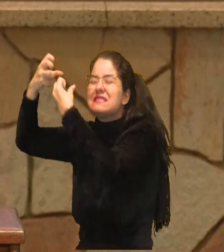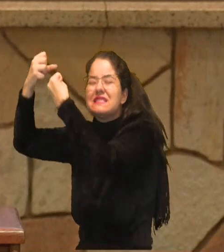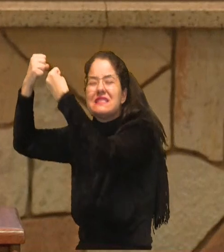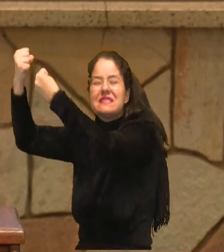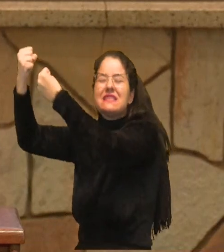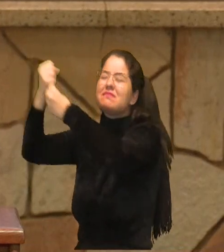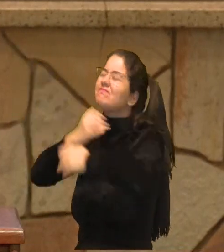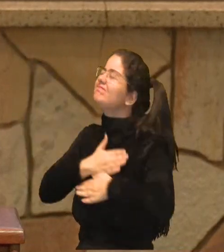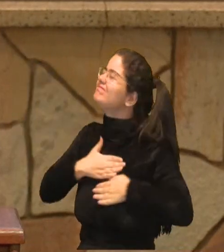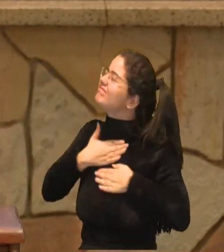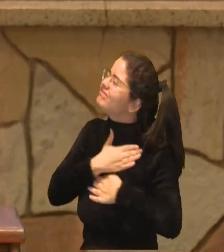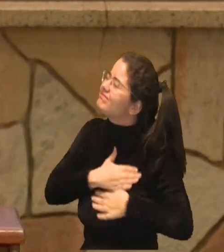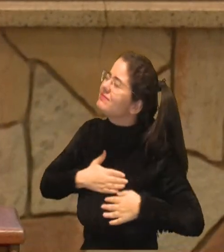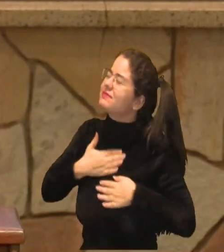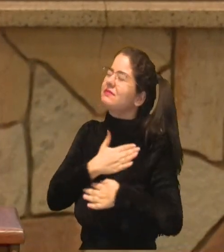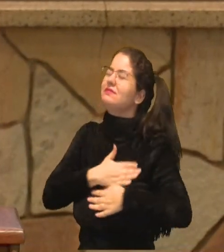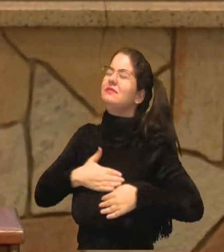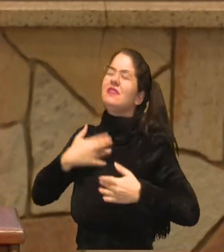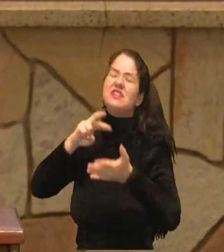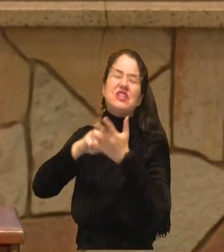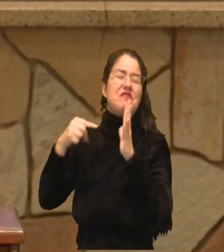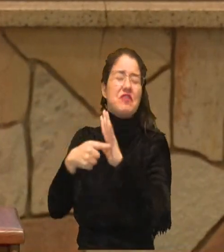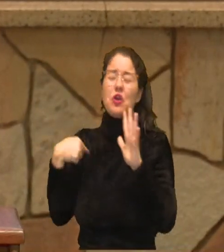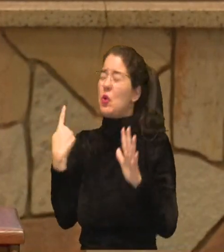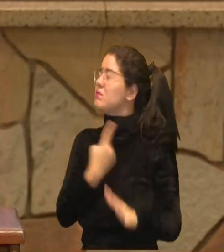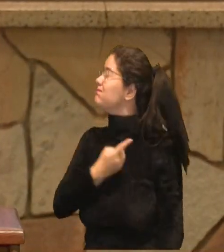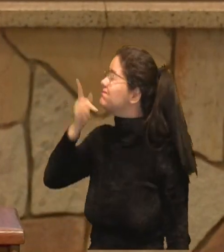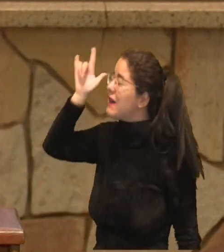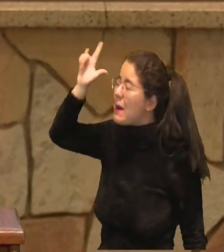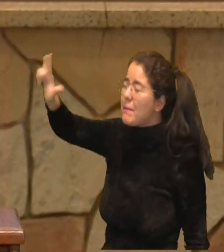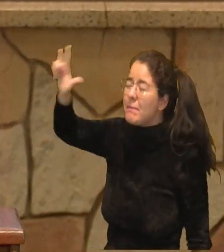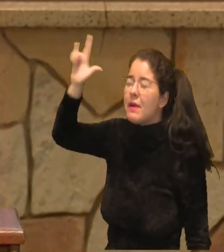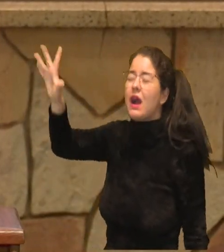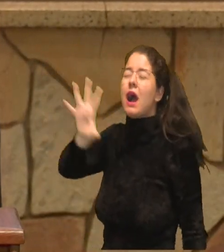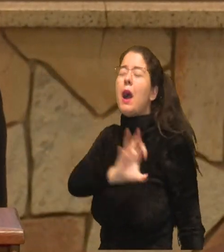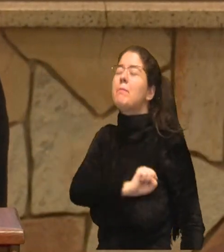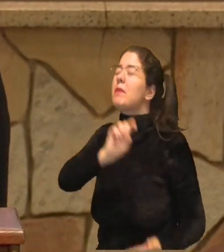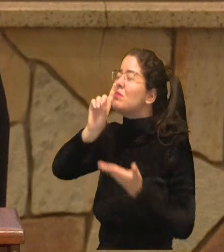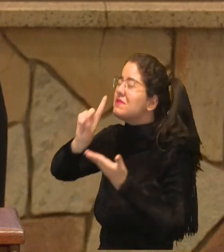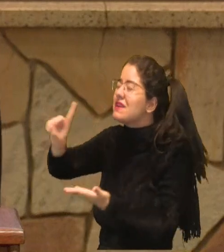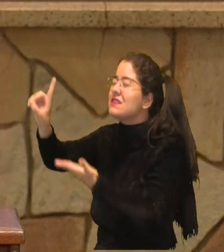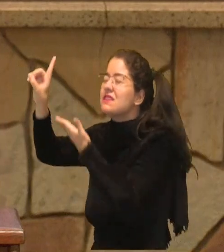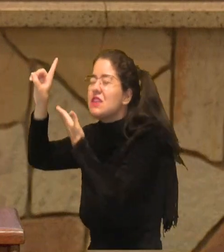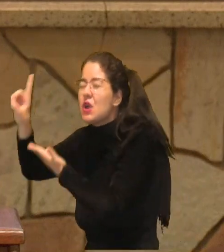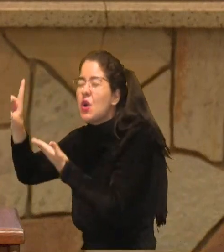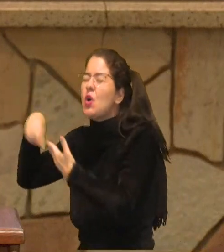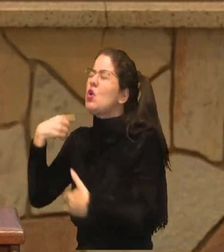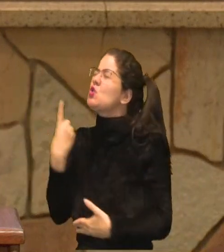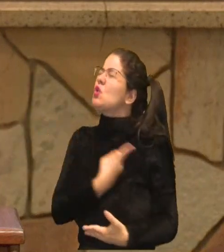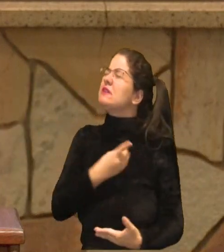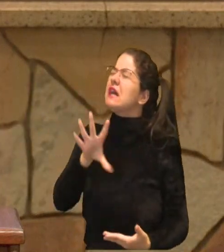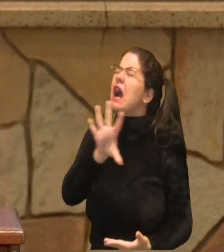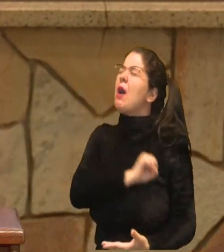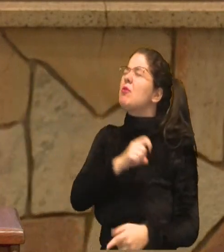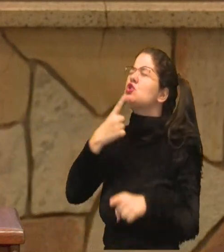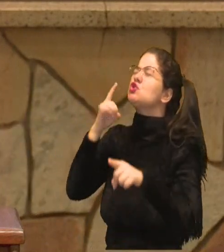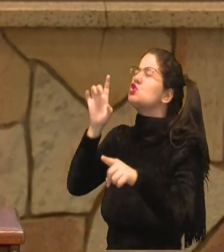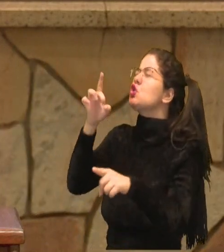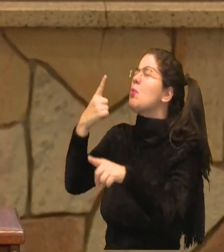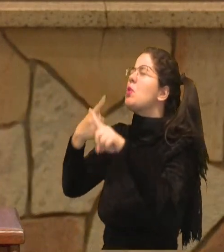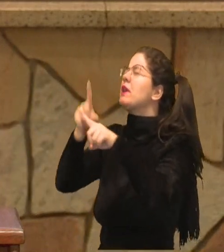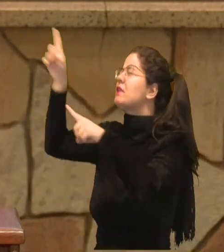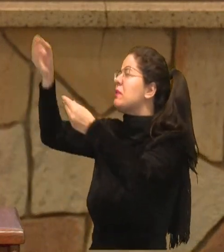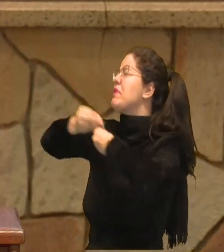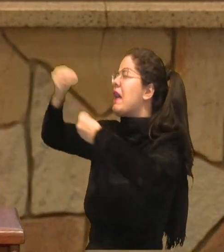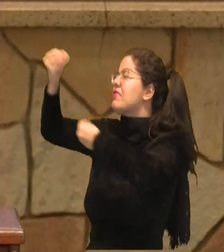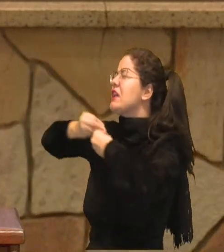são a declaração de que nós amamos o Senhor, mas nós não amamos o Senhor somente pelas bênçãos que temos recebido